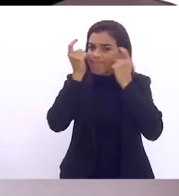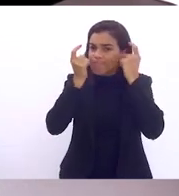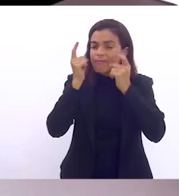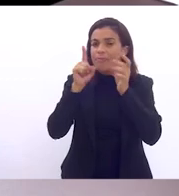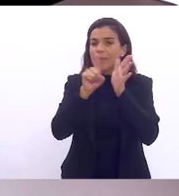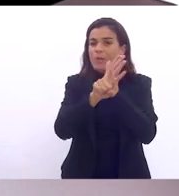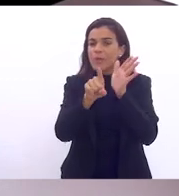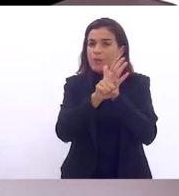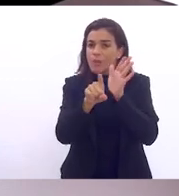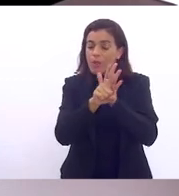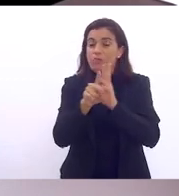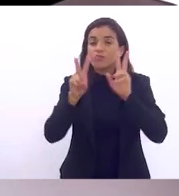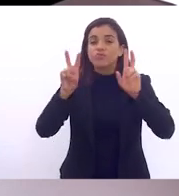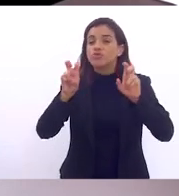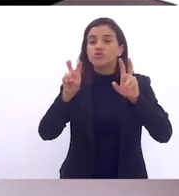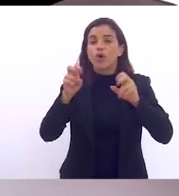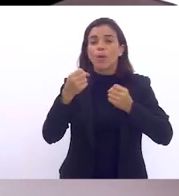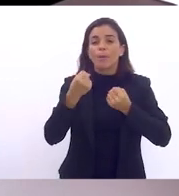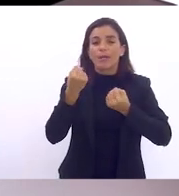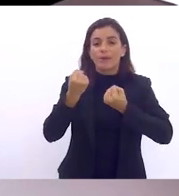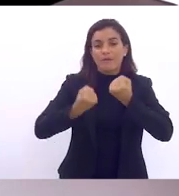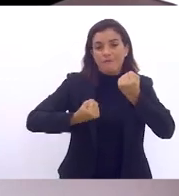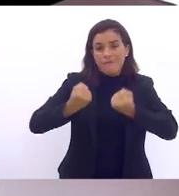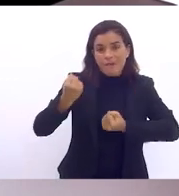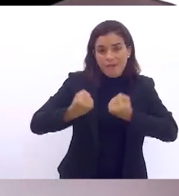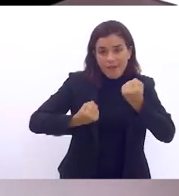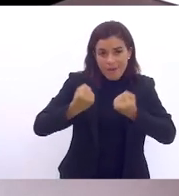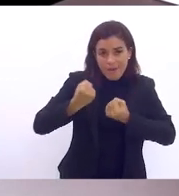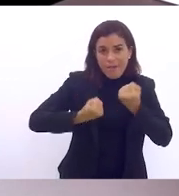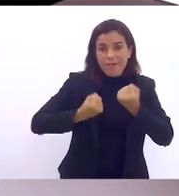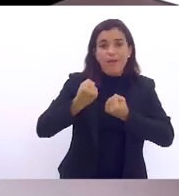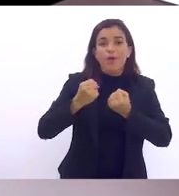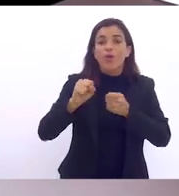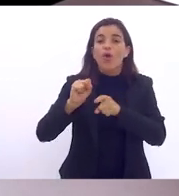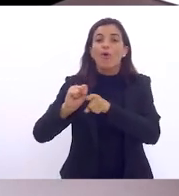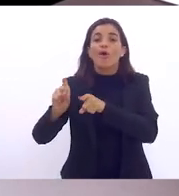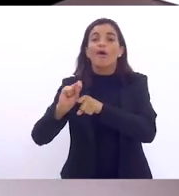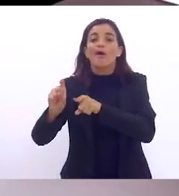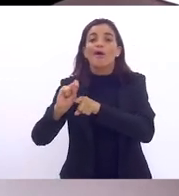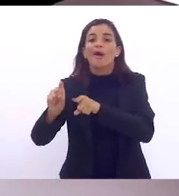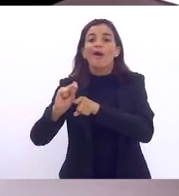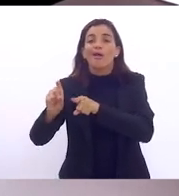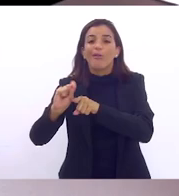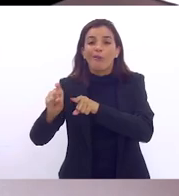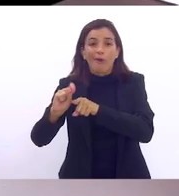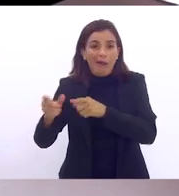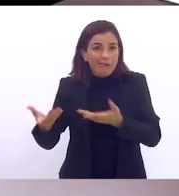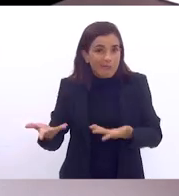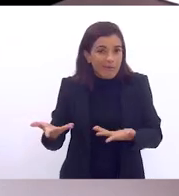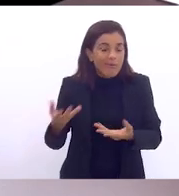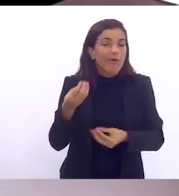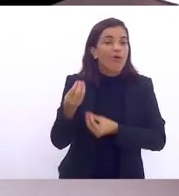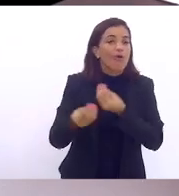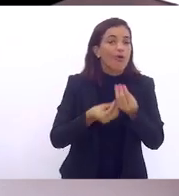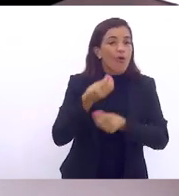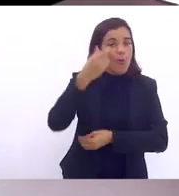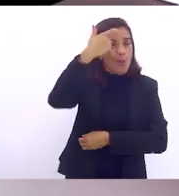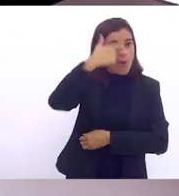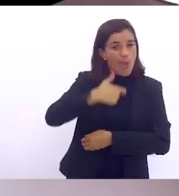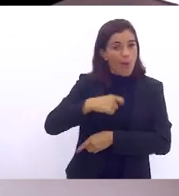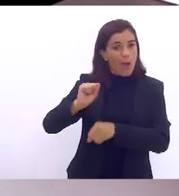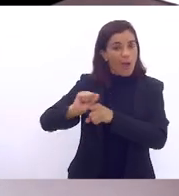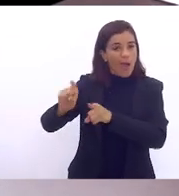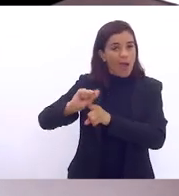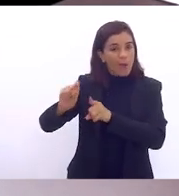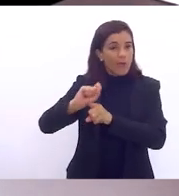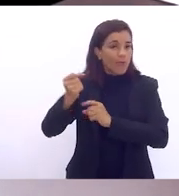exemplo os veículos que são o objeto de locação a pessoa que aluga o veículo como é que essa pessoa